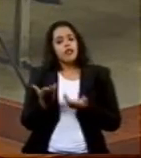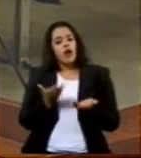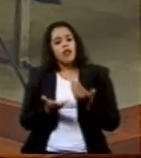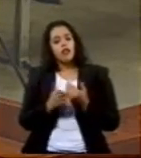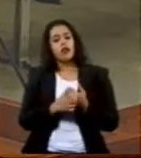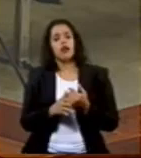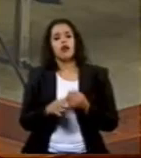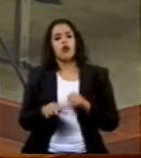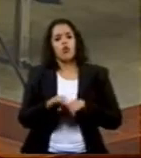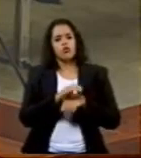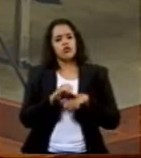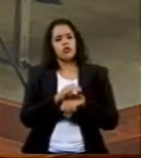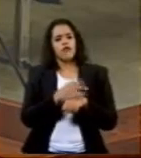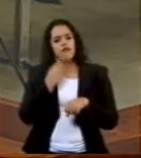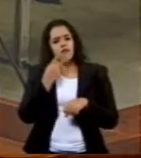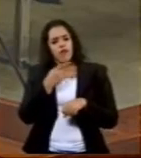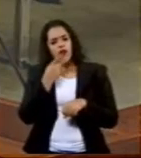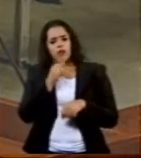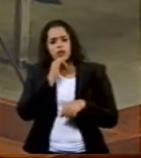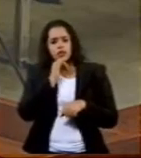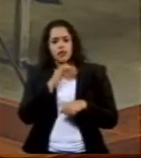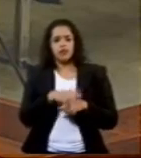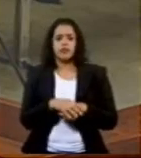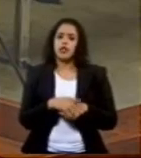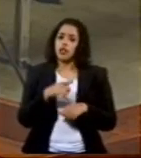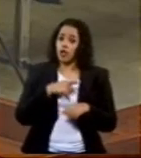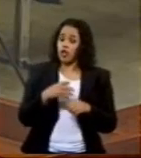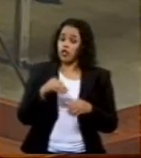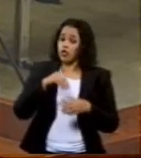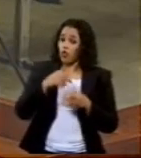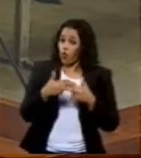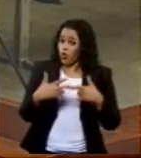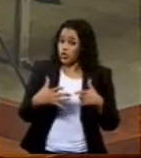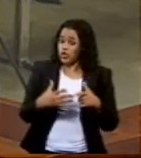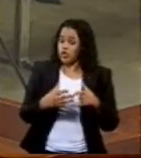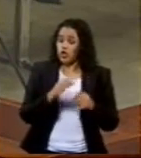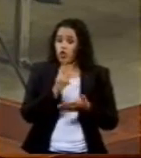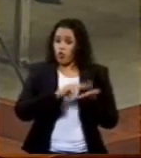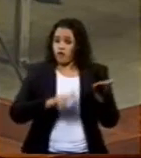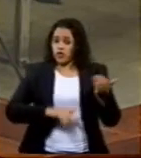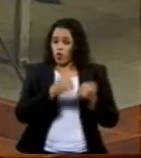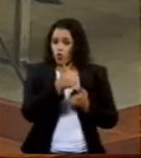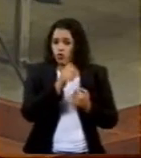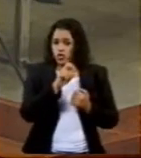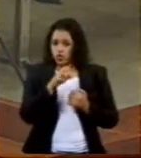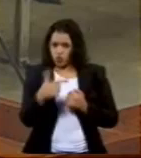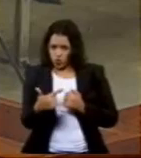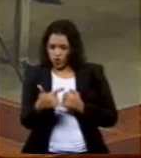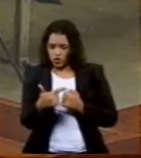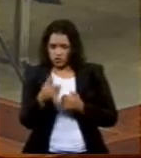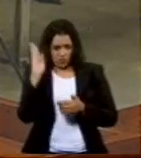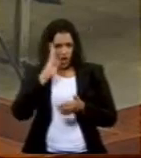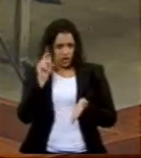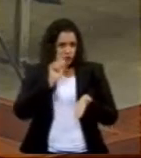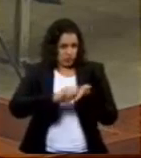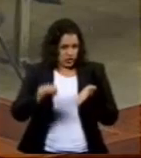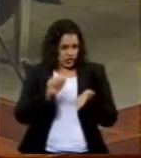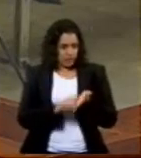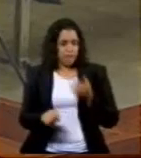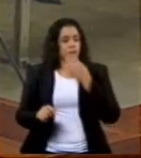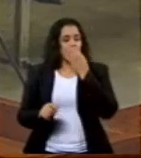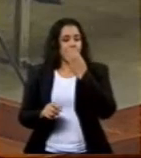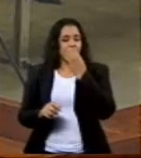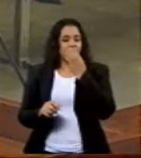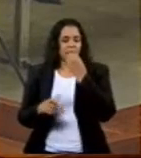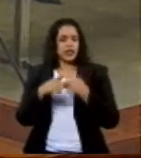quais a Constituição assim menciona. Há dispositivos legais na Convenção 152, ratificada por decreto, há o dispositivo